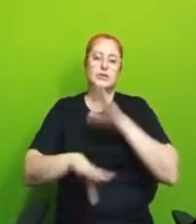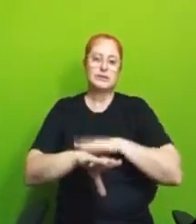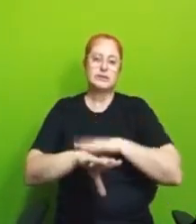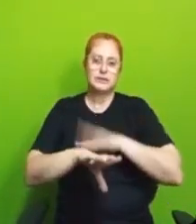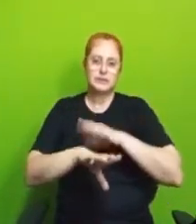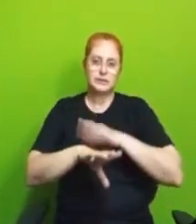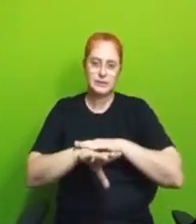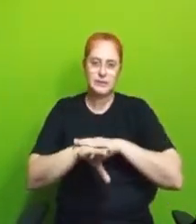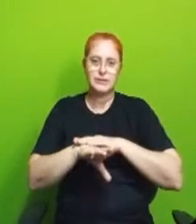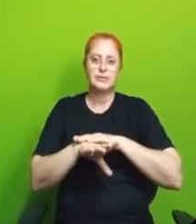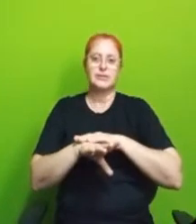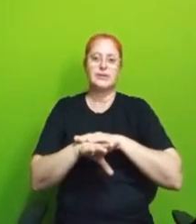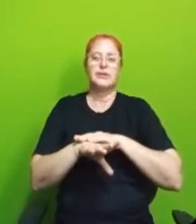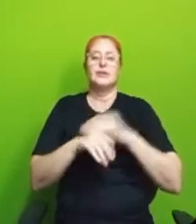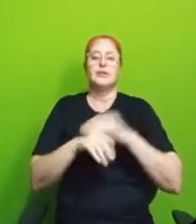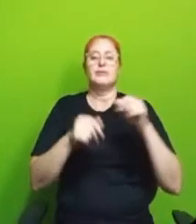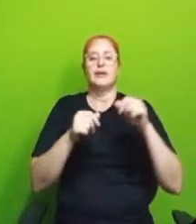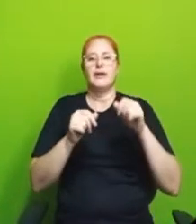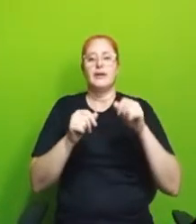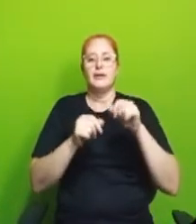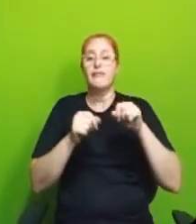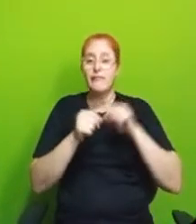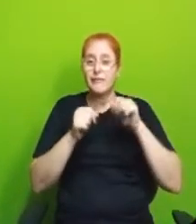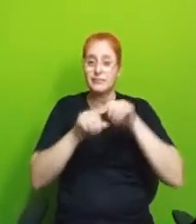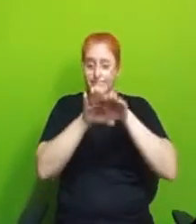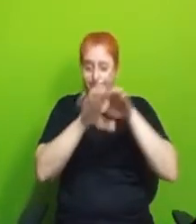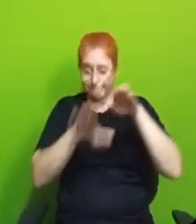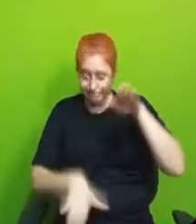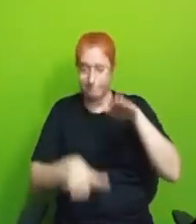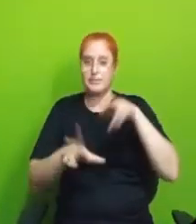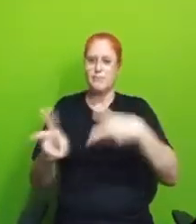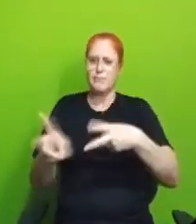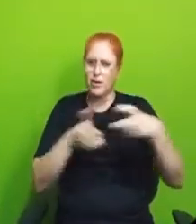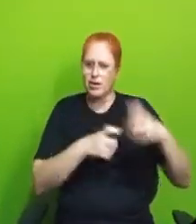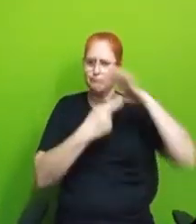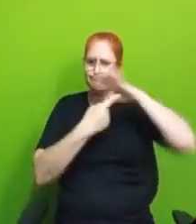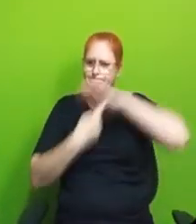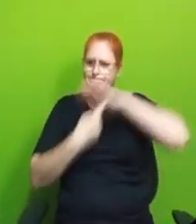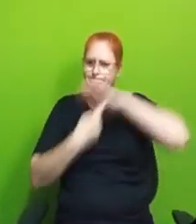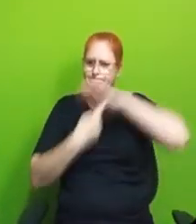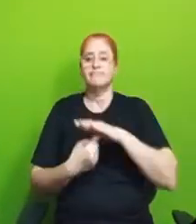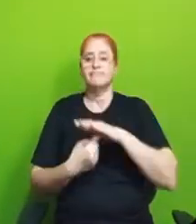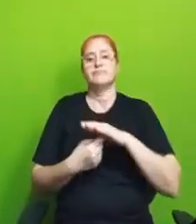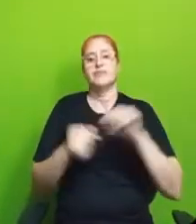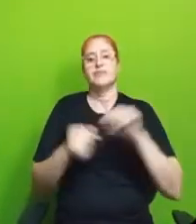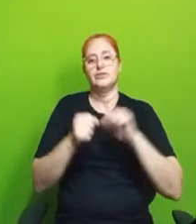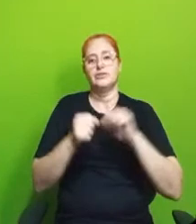expressões da desigualdade, da exploração, da opressão, e isso se faz via Estado.